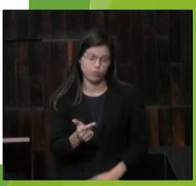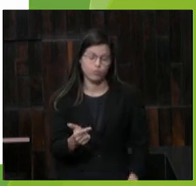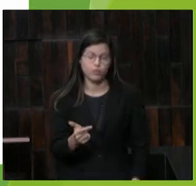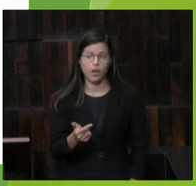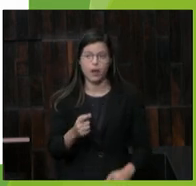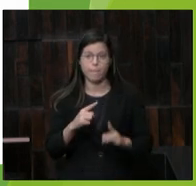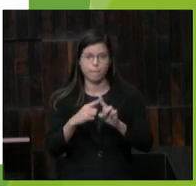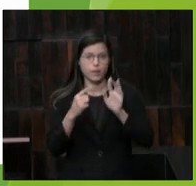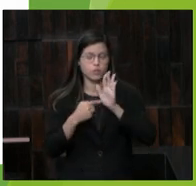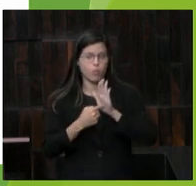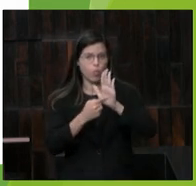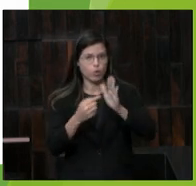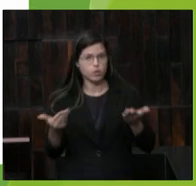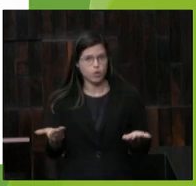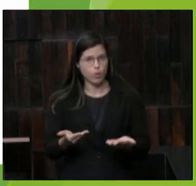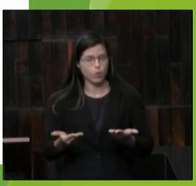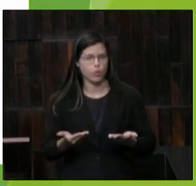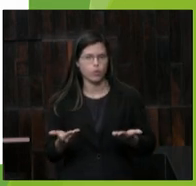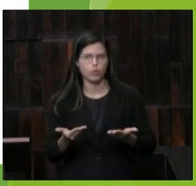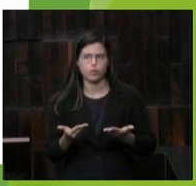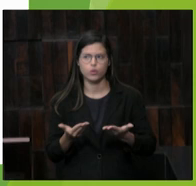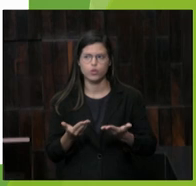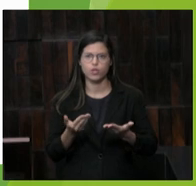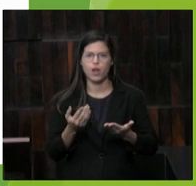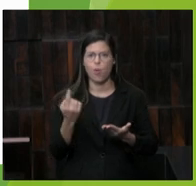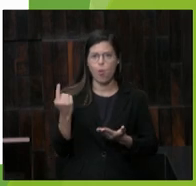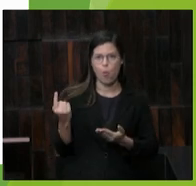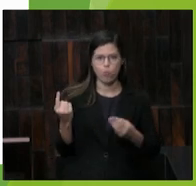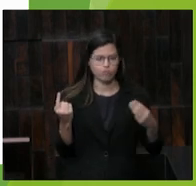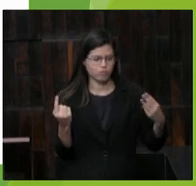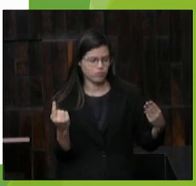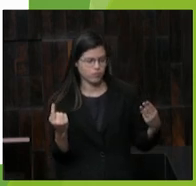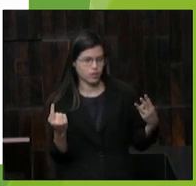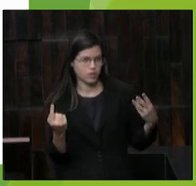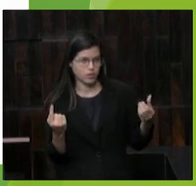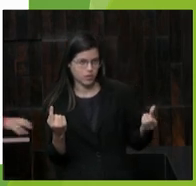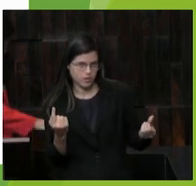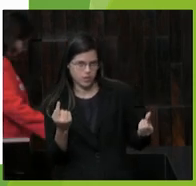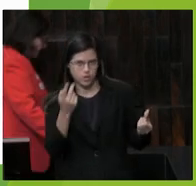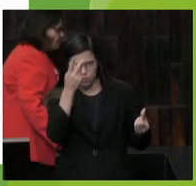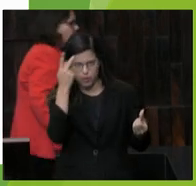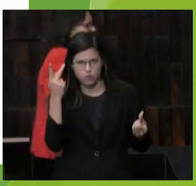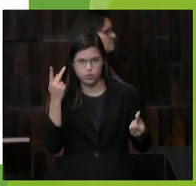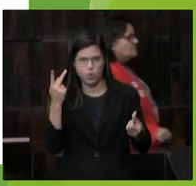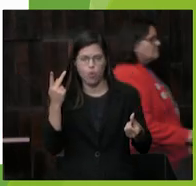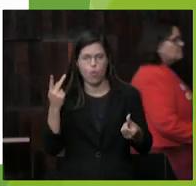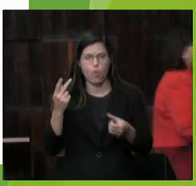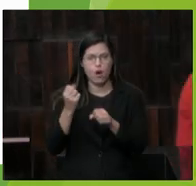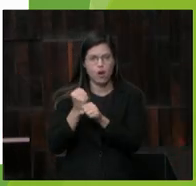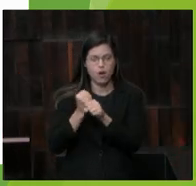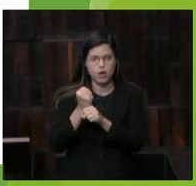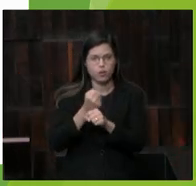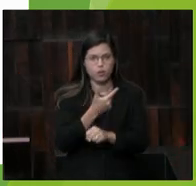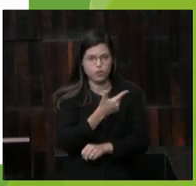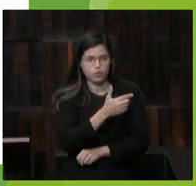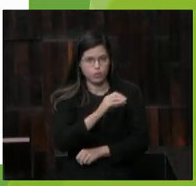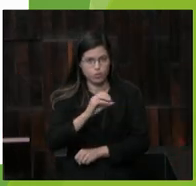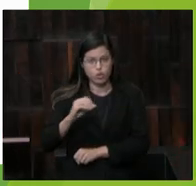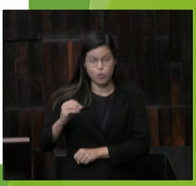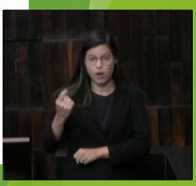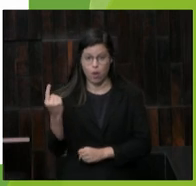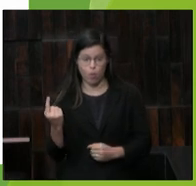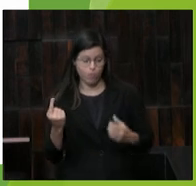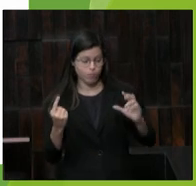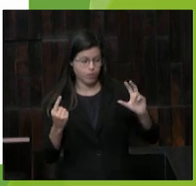Mas mostra que hoje é 1 para 36, enquanto em 2000 era 1 para 150. Então, não se pode mais